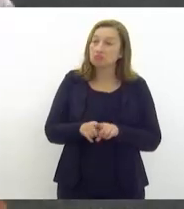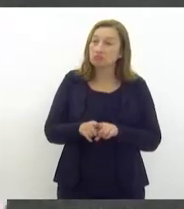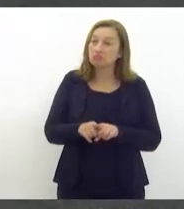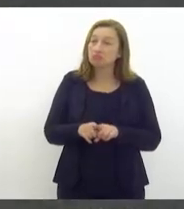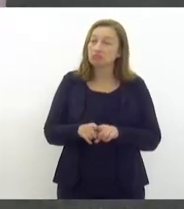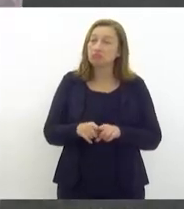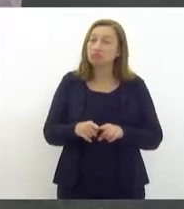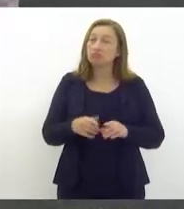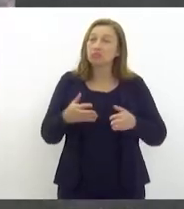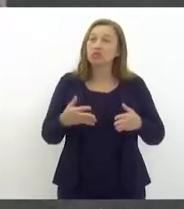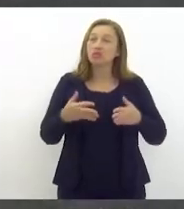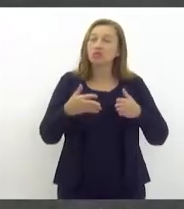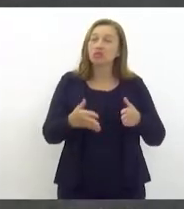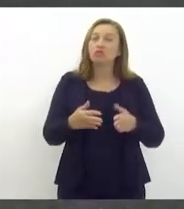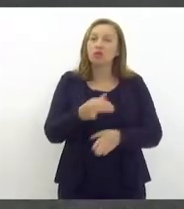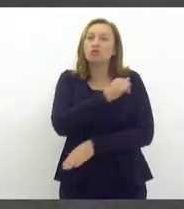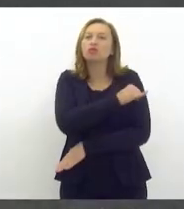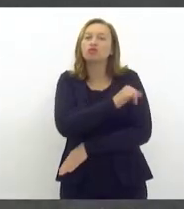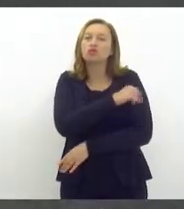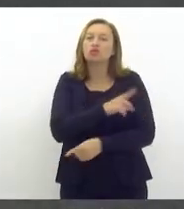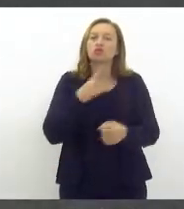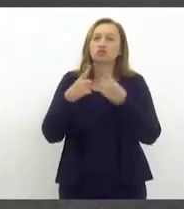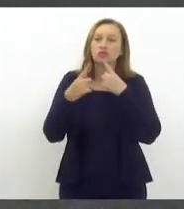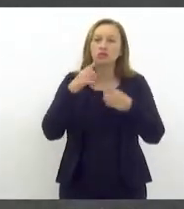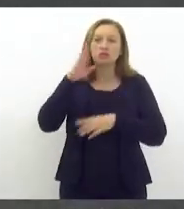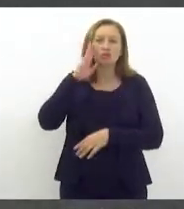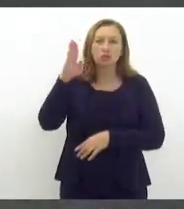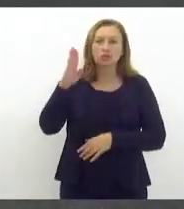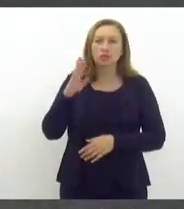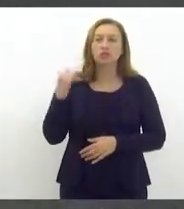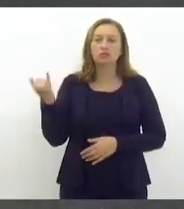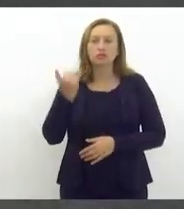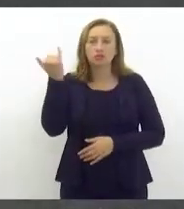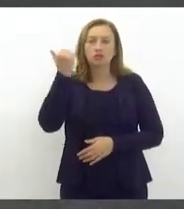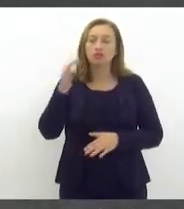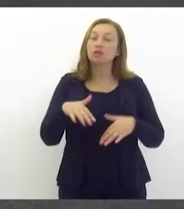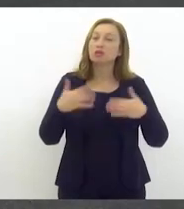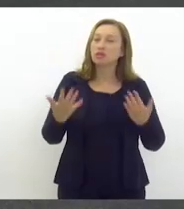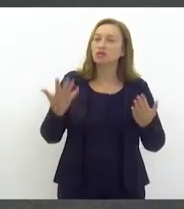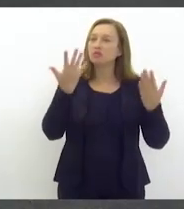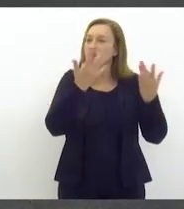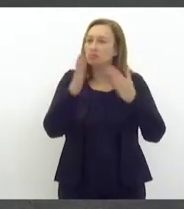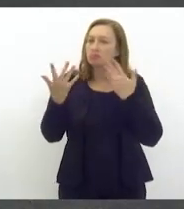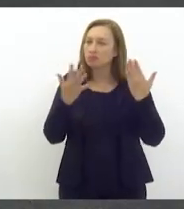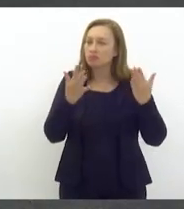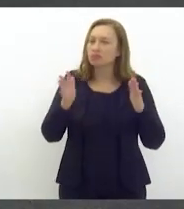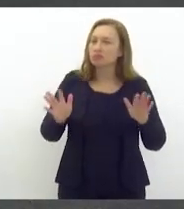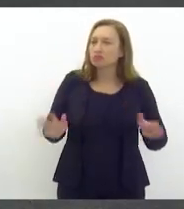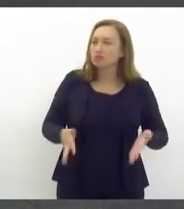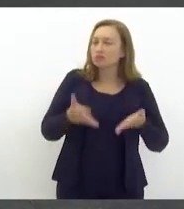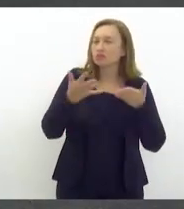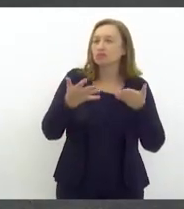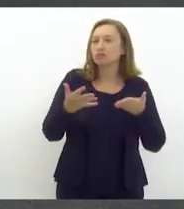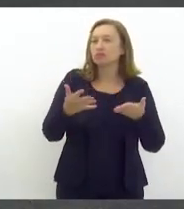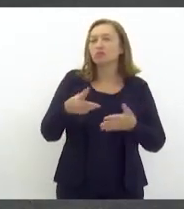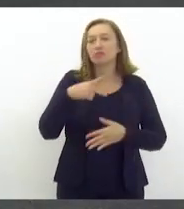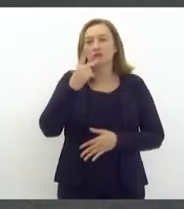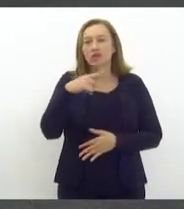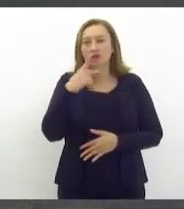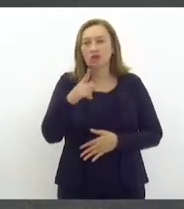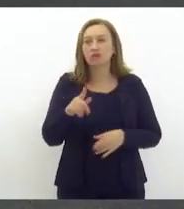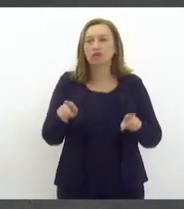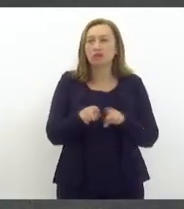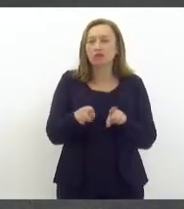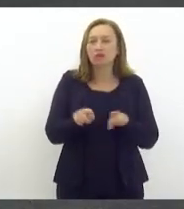de Janeiro nesse debate que é tão fundamental e importante. Então, elogiar a iniciativa e falar que a gente